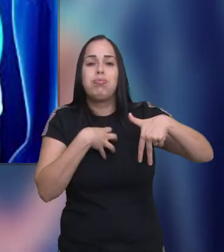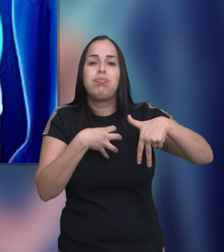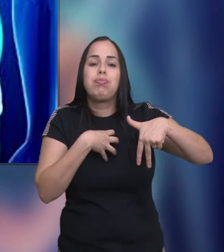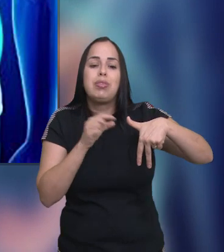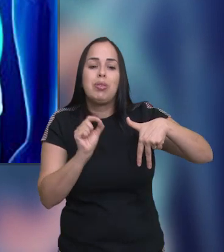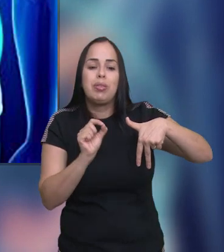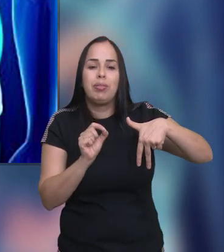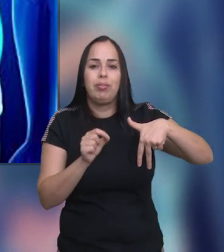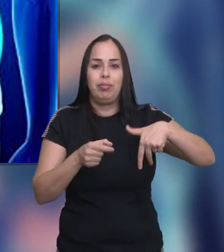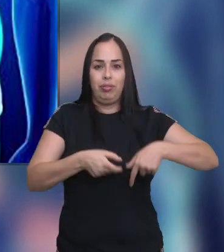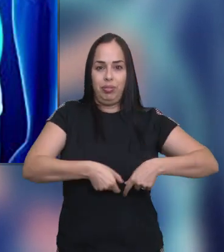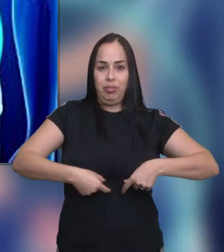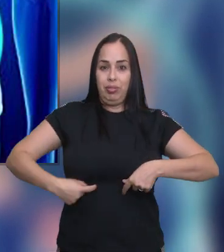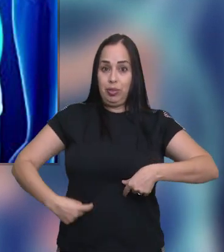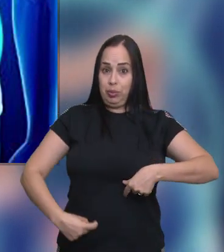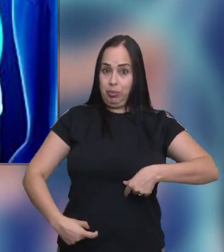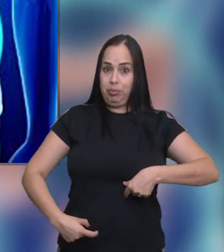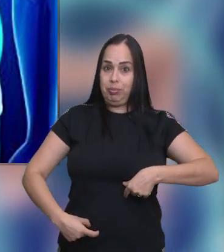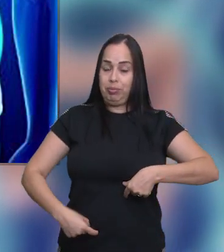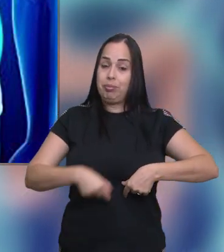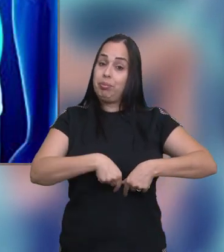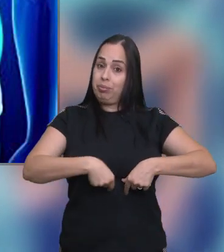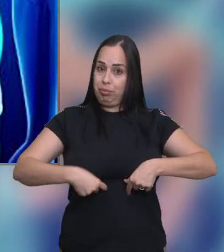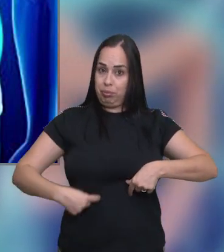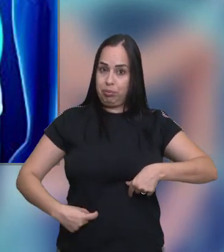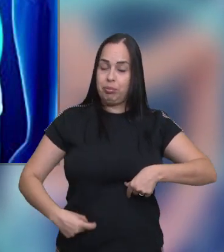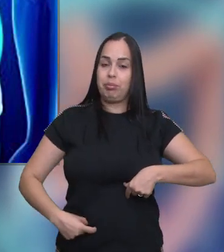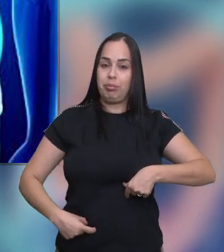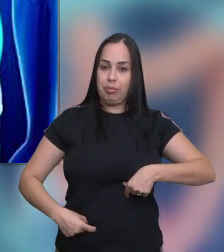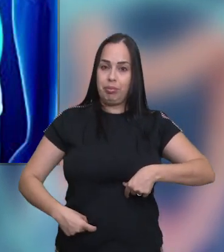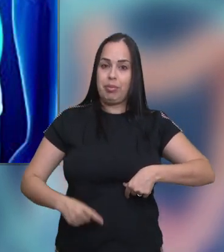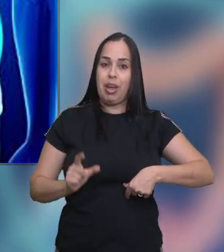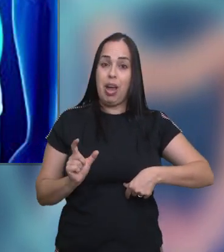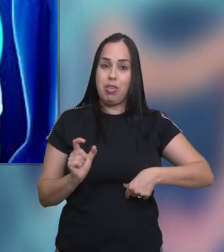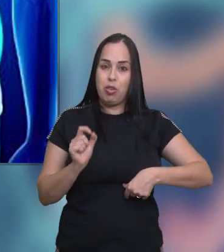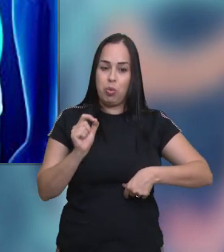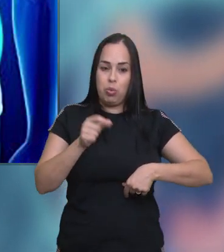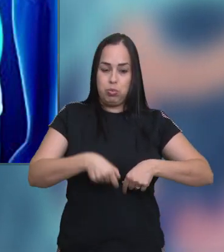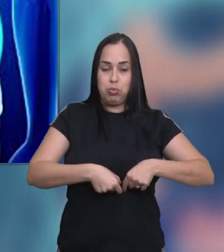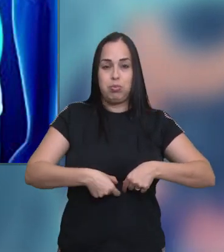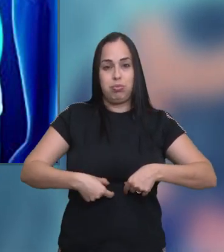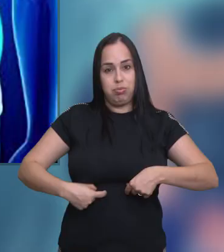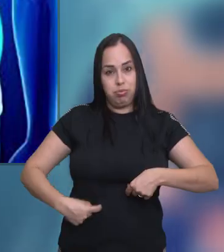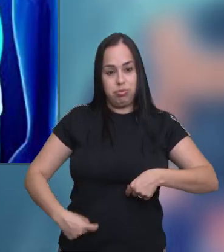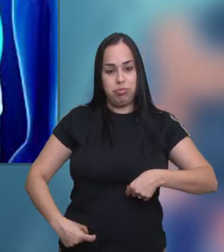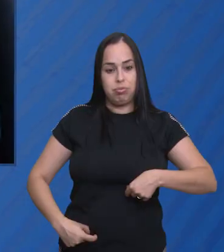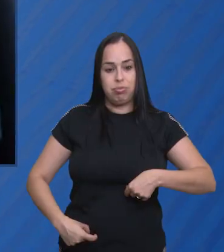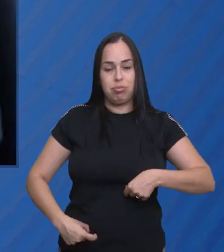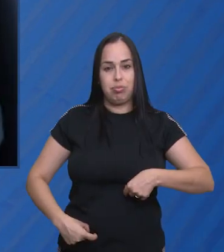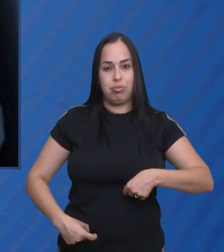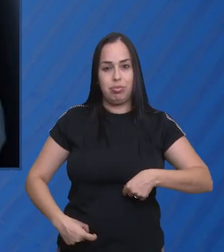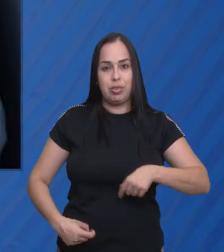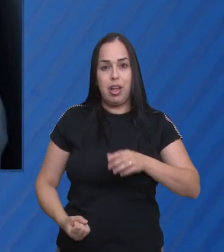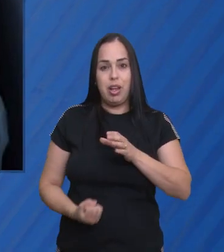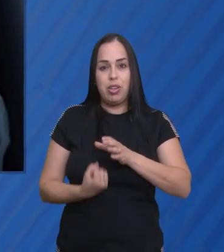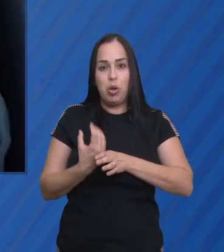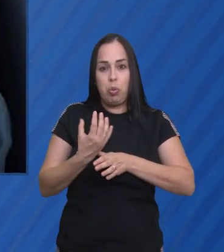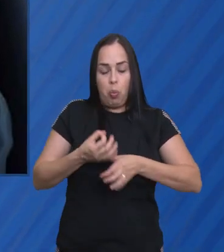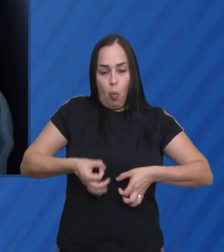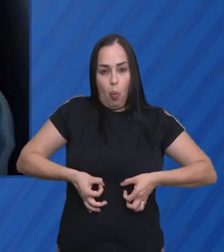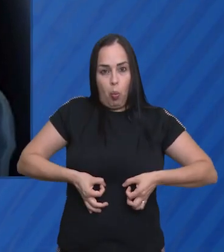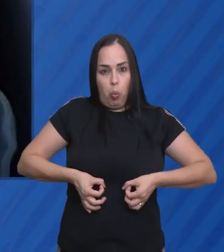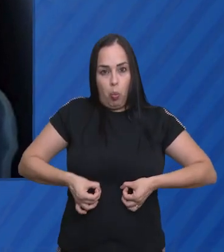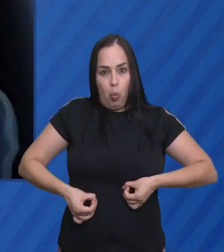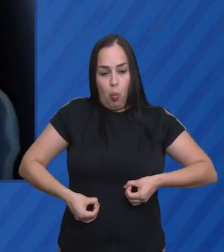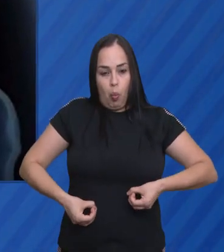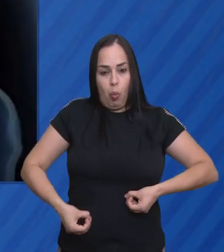doença. O câncer coloretal atinge o cólon, que representa a maior parte do intestino grosso. Ele surge a partir de